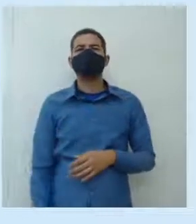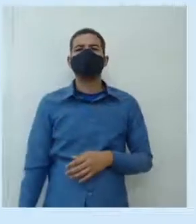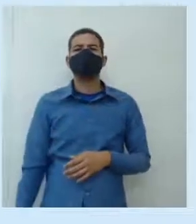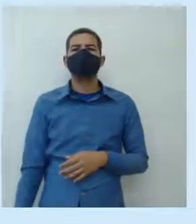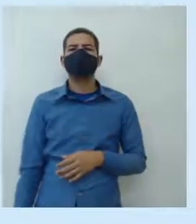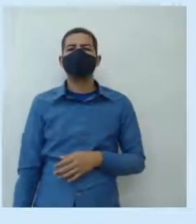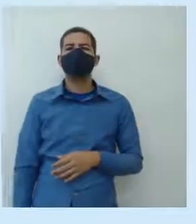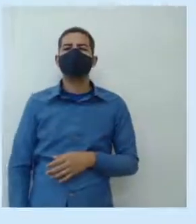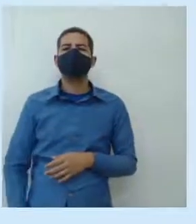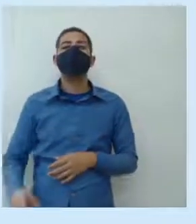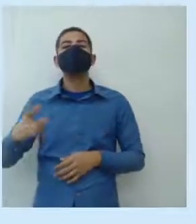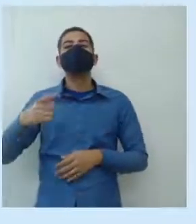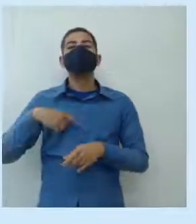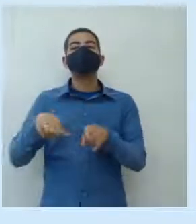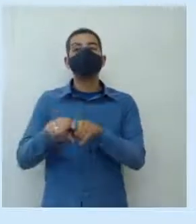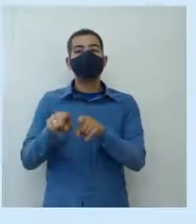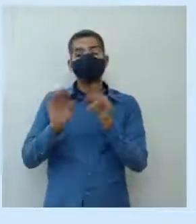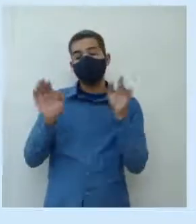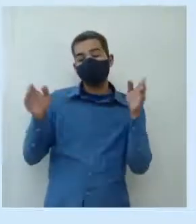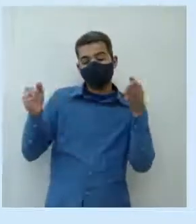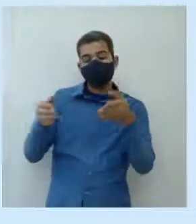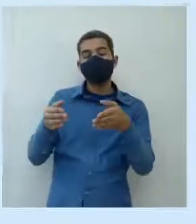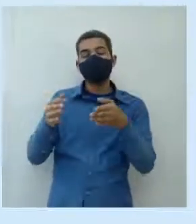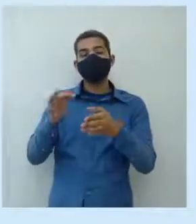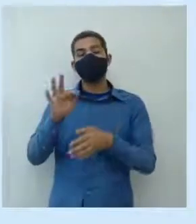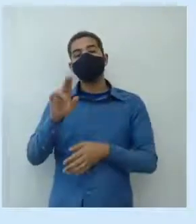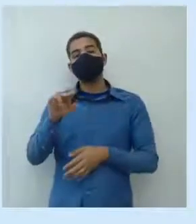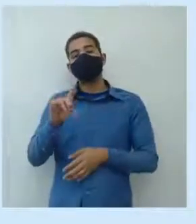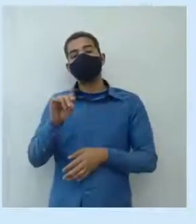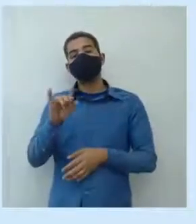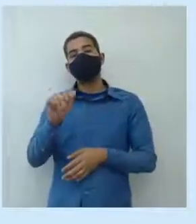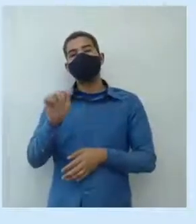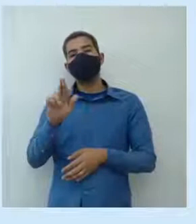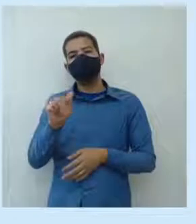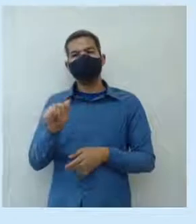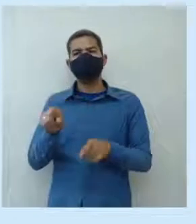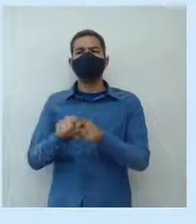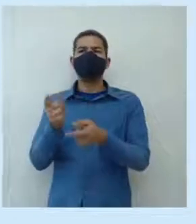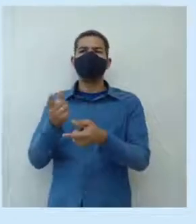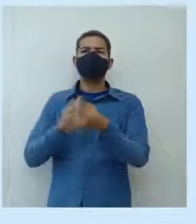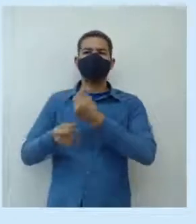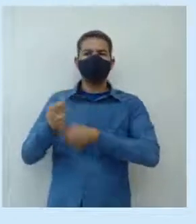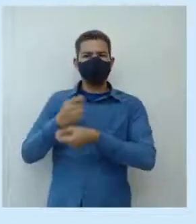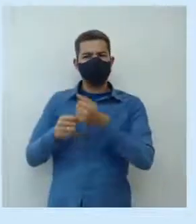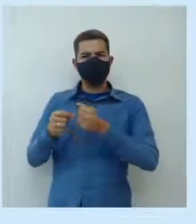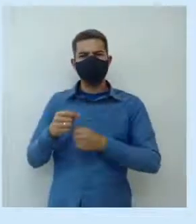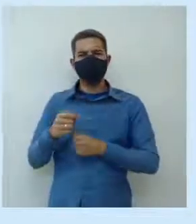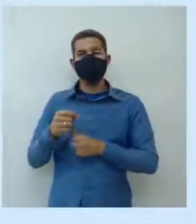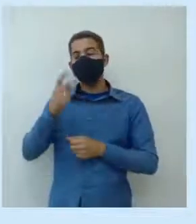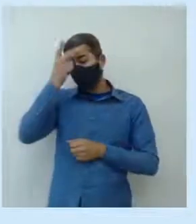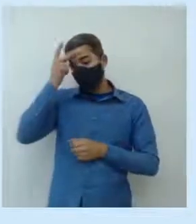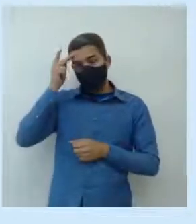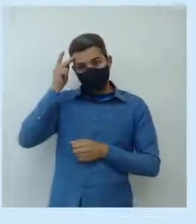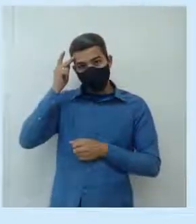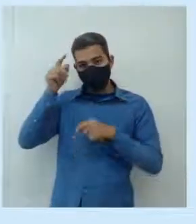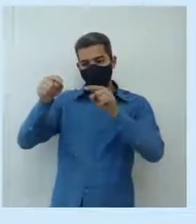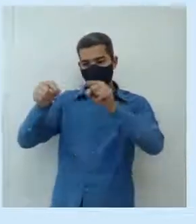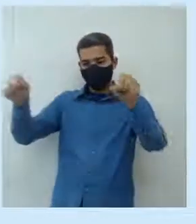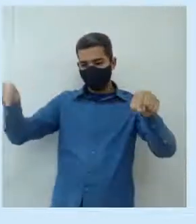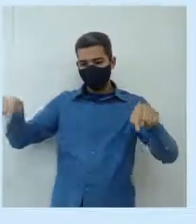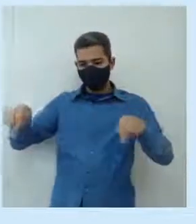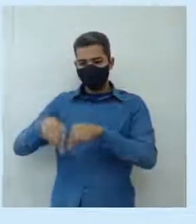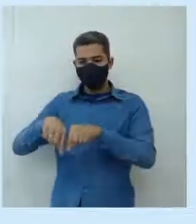dessa questão a concentração fundiária e de renda. Então grandes propriedades na mão de pouco e a gente não